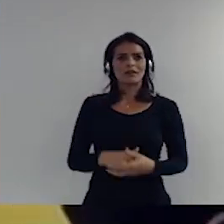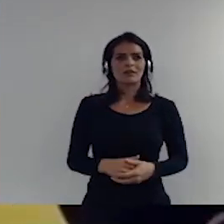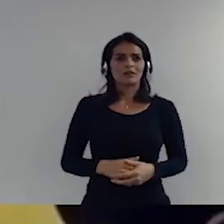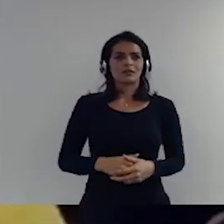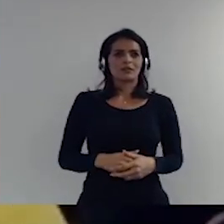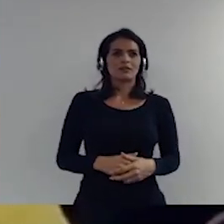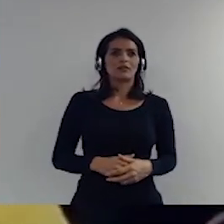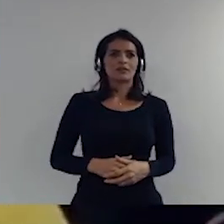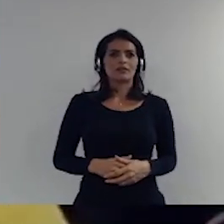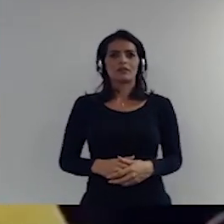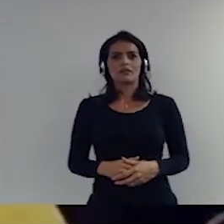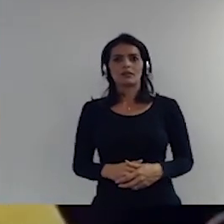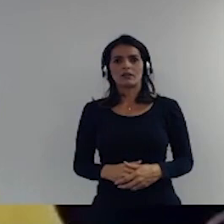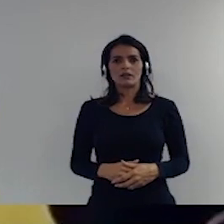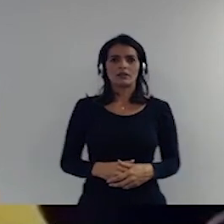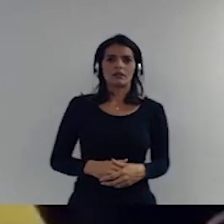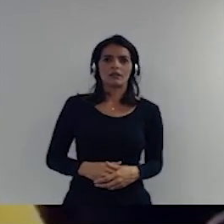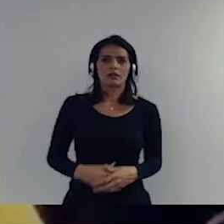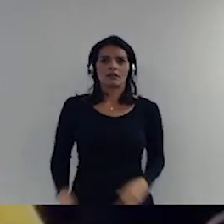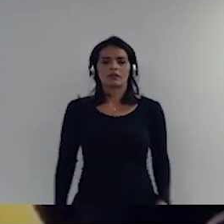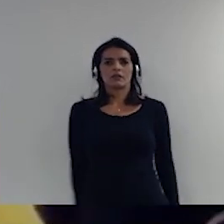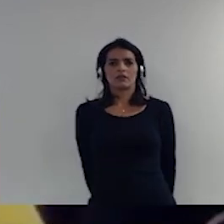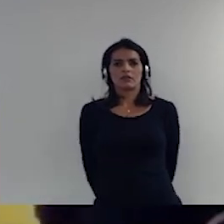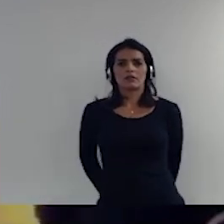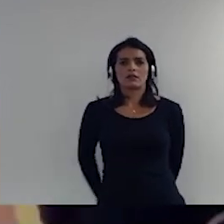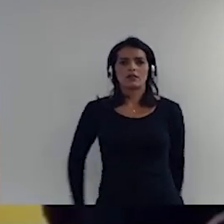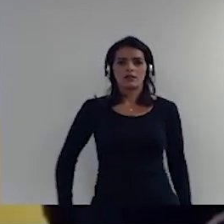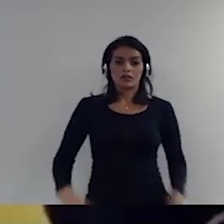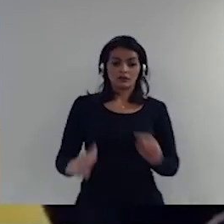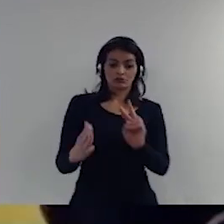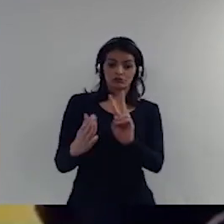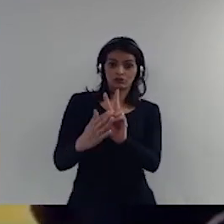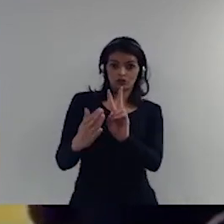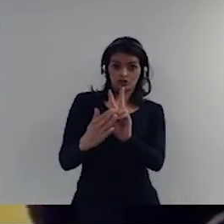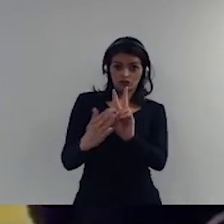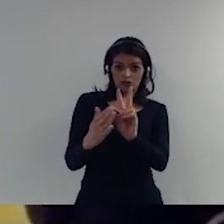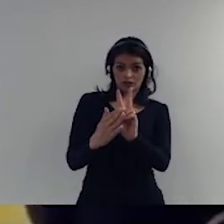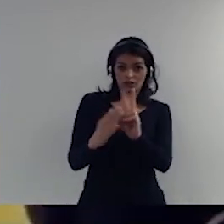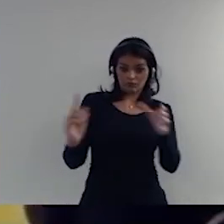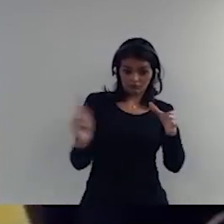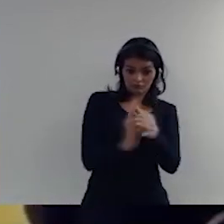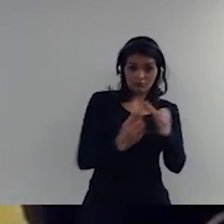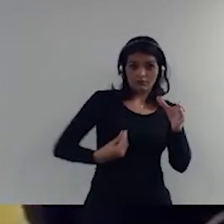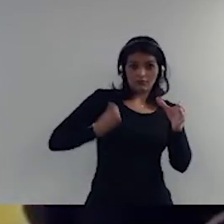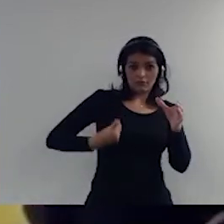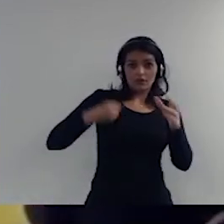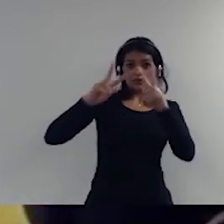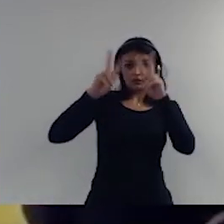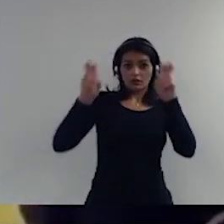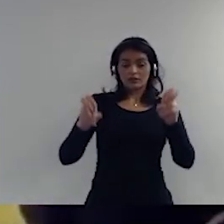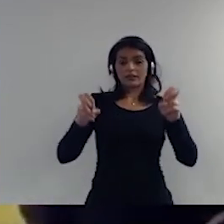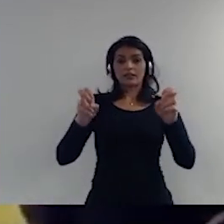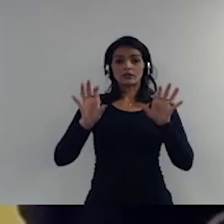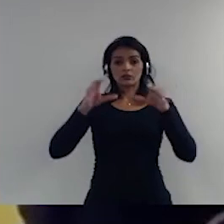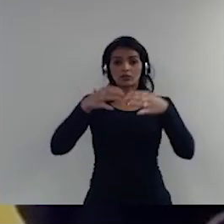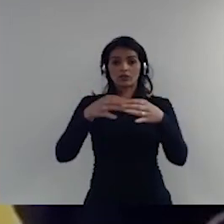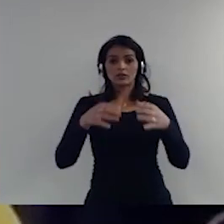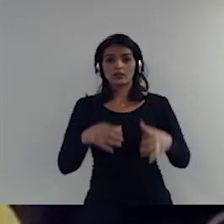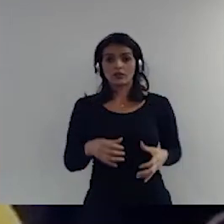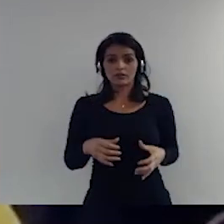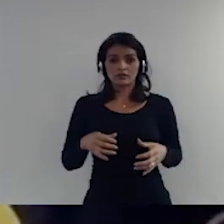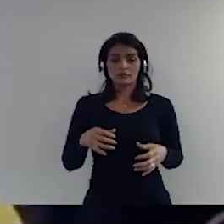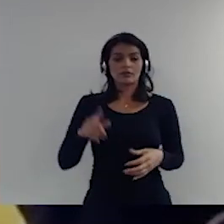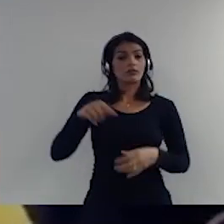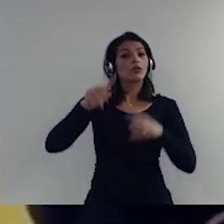no seu tema, a questão dos indígenas, né, da participação deles em tudo que disser respeito à pauta deles. Tem